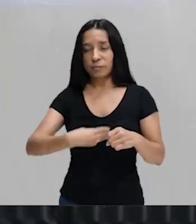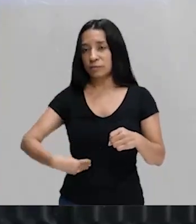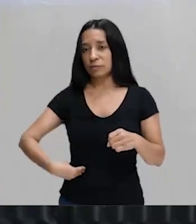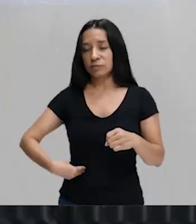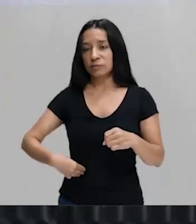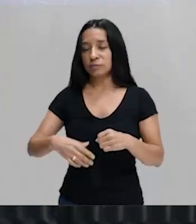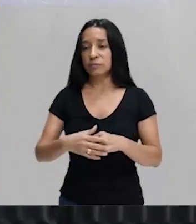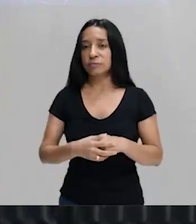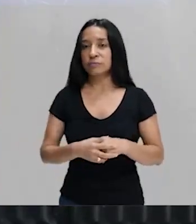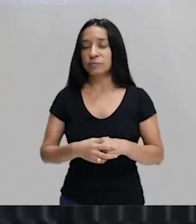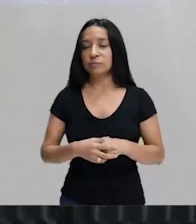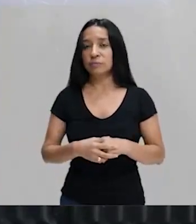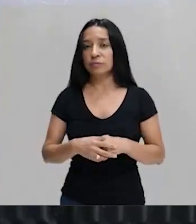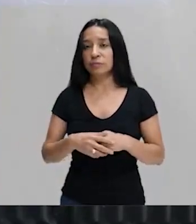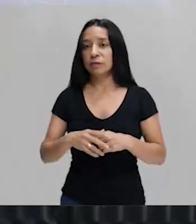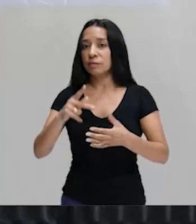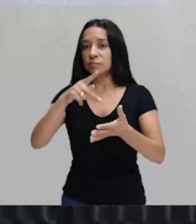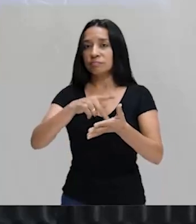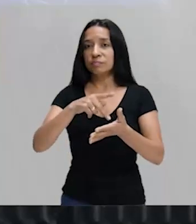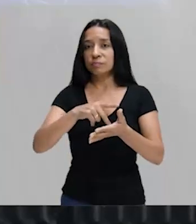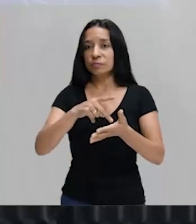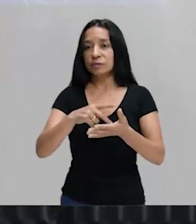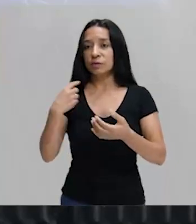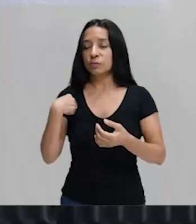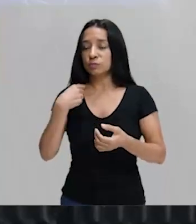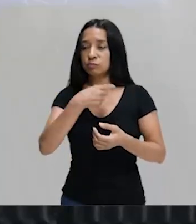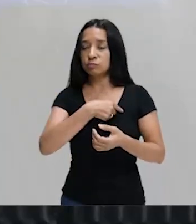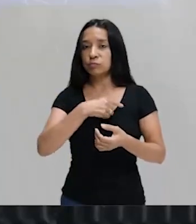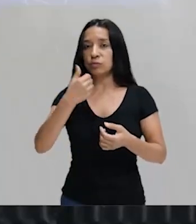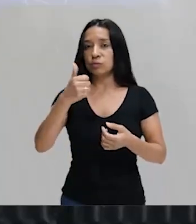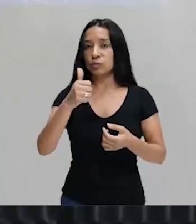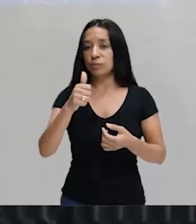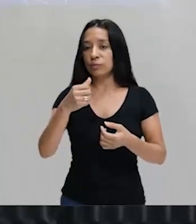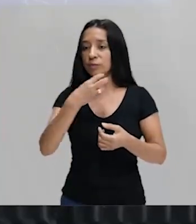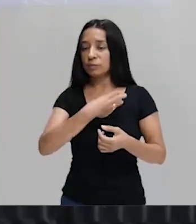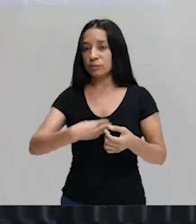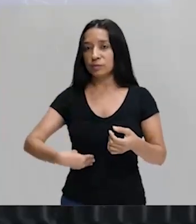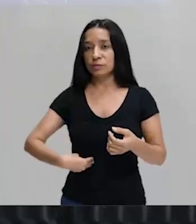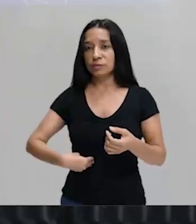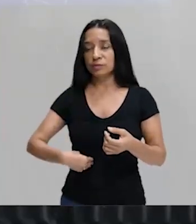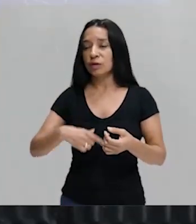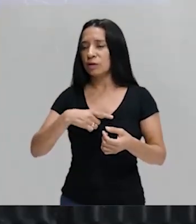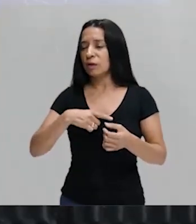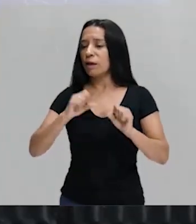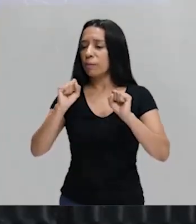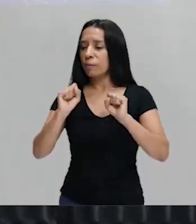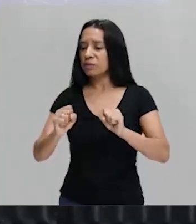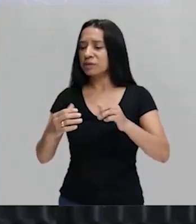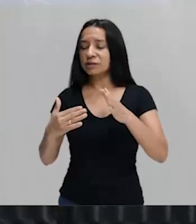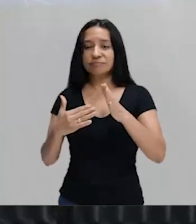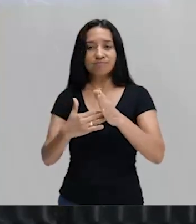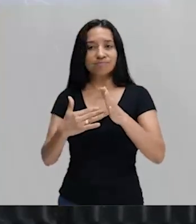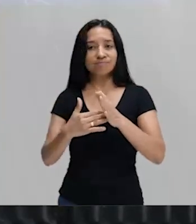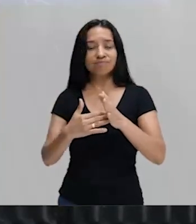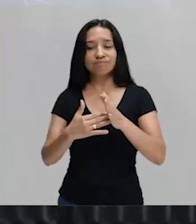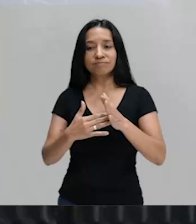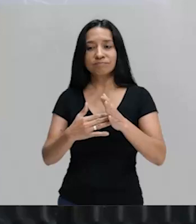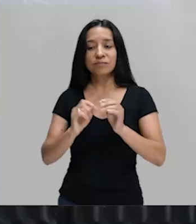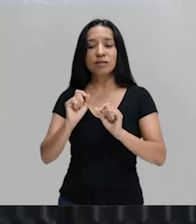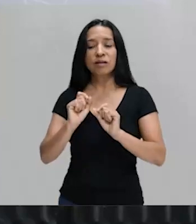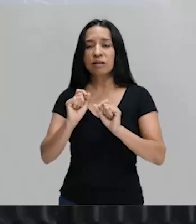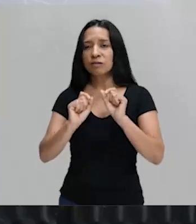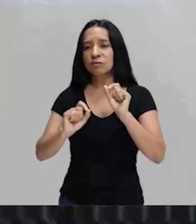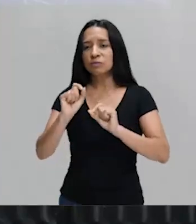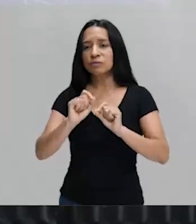personagem. Então, na verdade, o nosso primeiro-ministro tem poderes limitadíssimos, porque quem manda no país é o